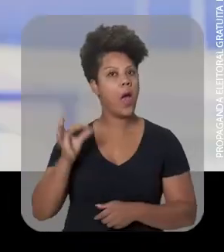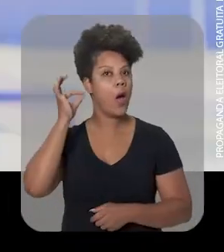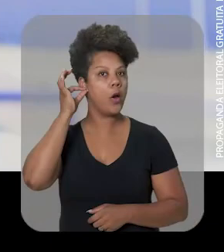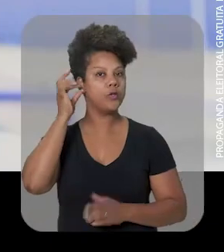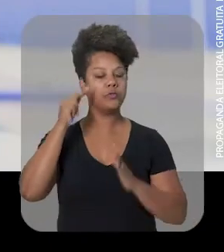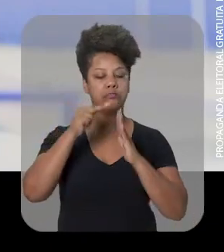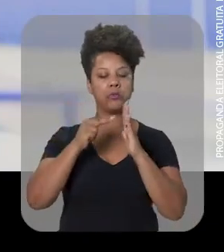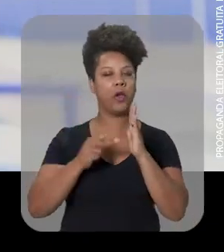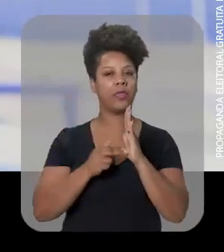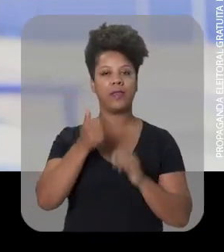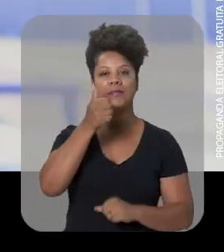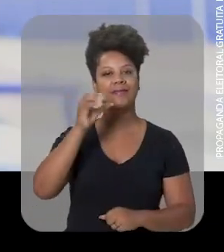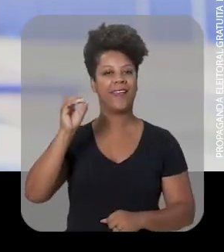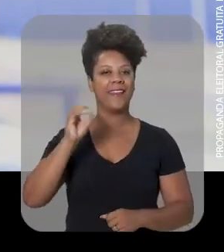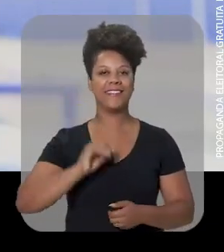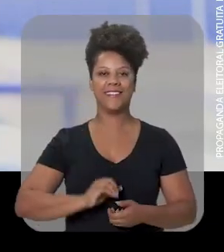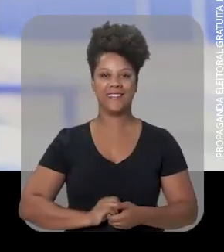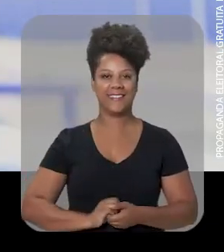aqui está sendo um lugar ótimo. A minha nota é 10.